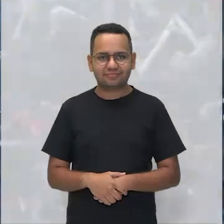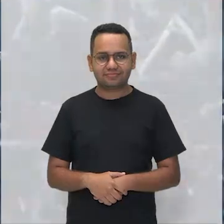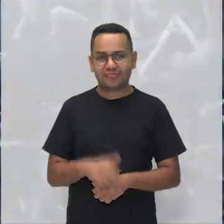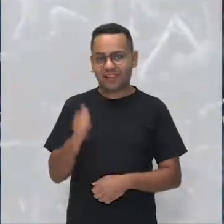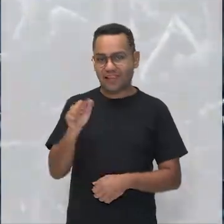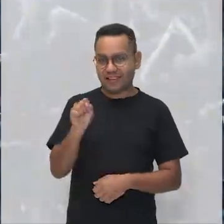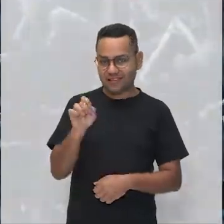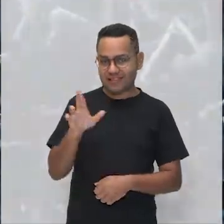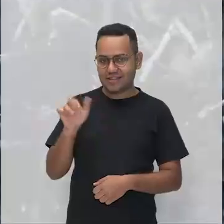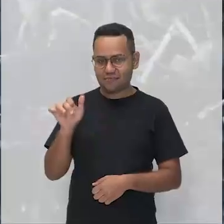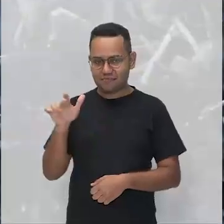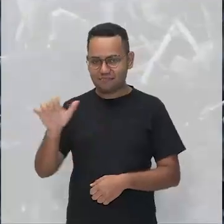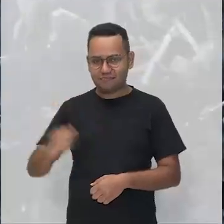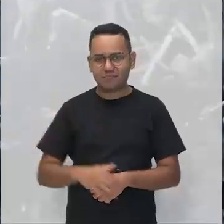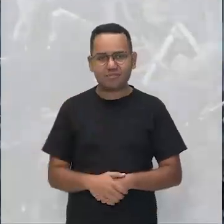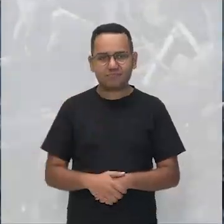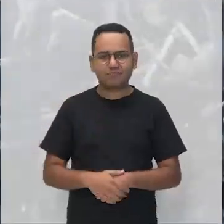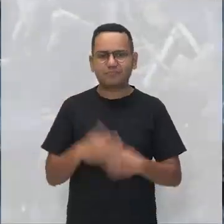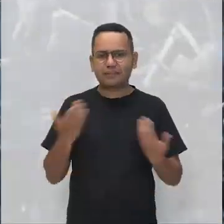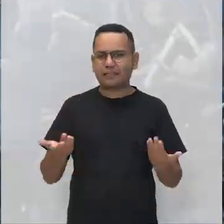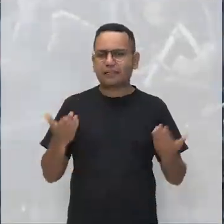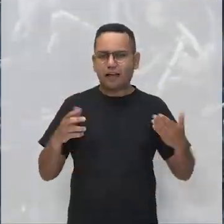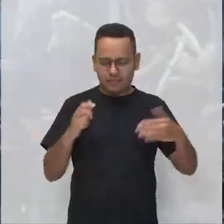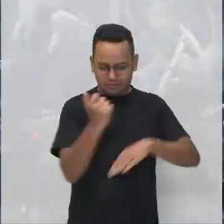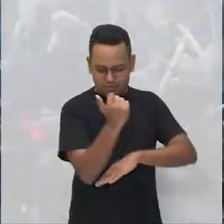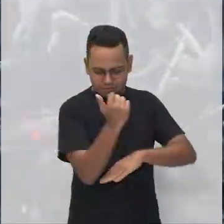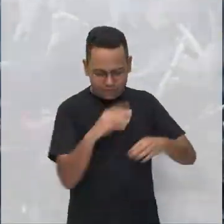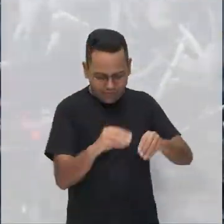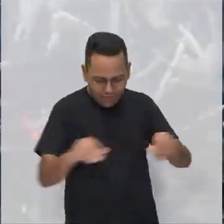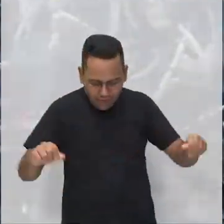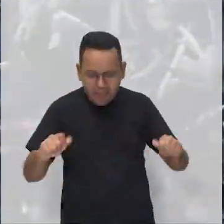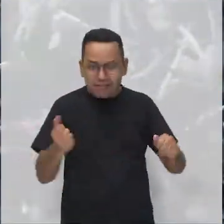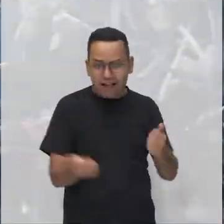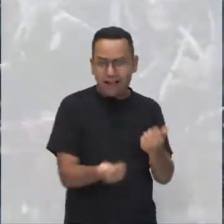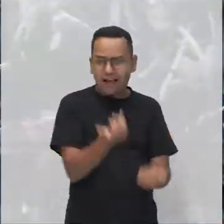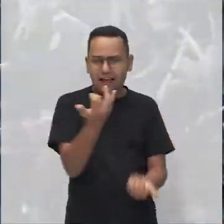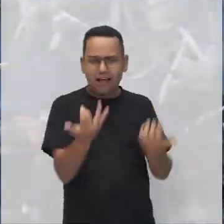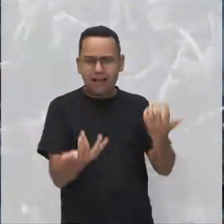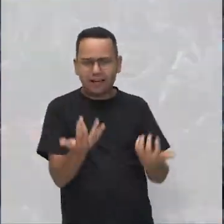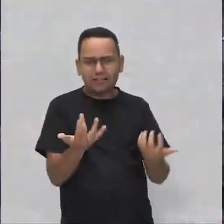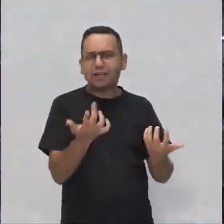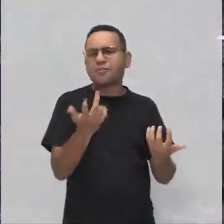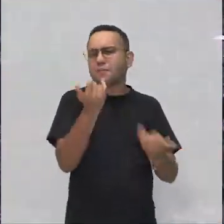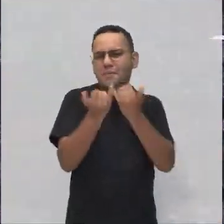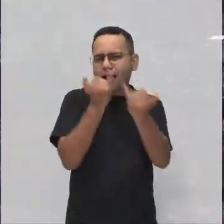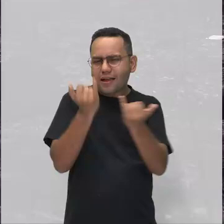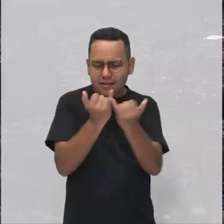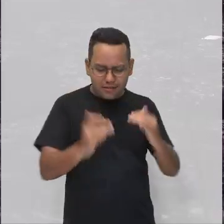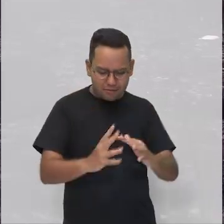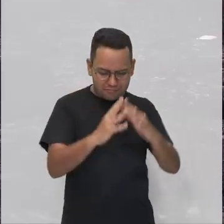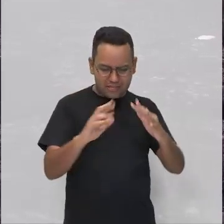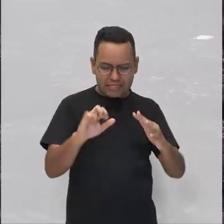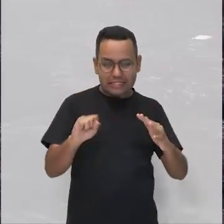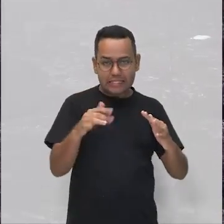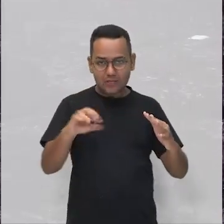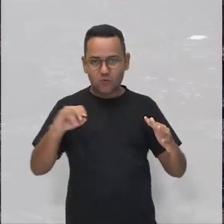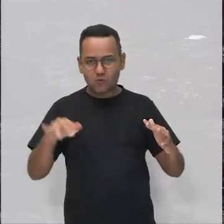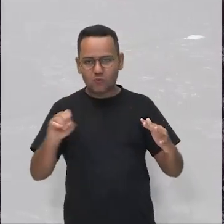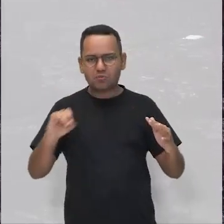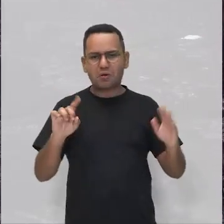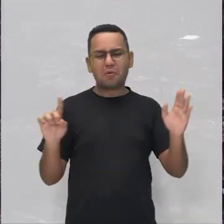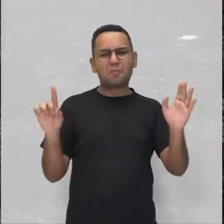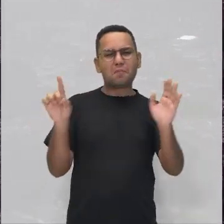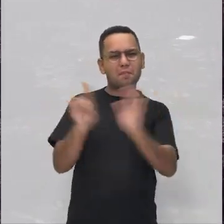Branca. Quando olhei a terra ardendo, qual fogueira de São João, eu perguntei a Deus